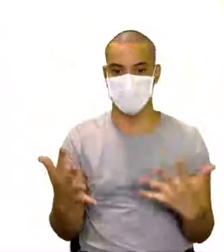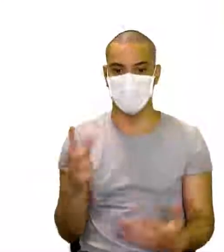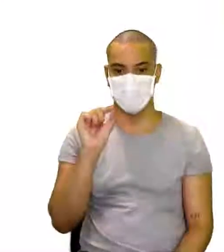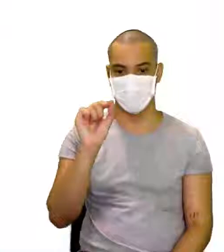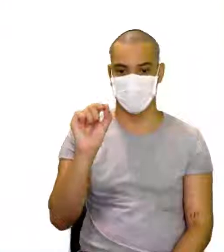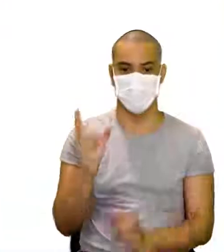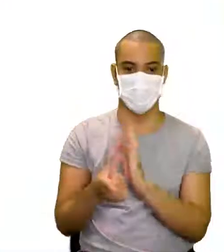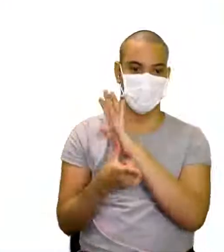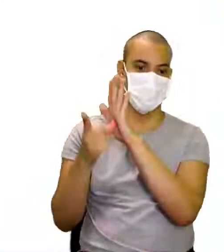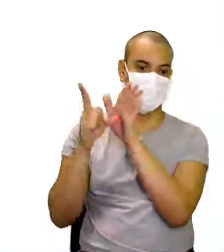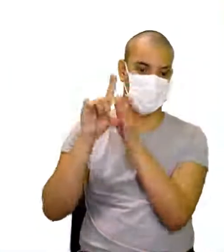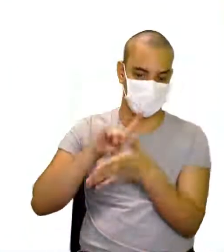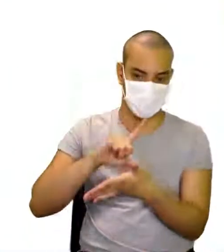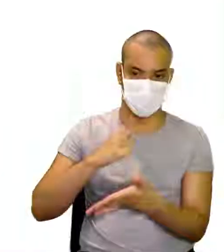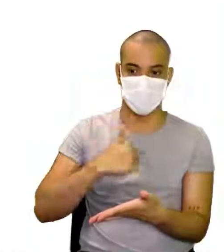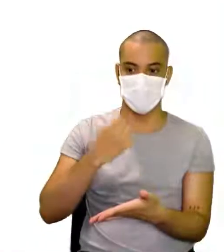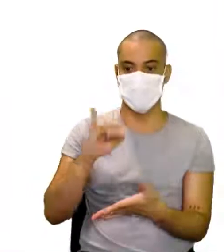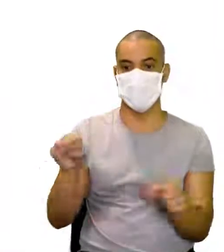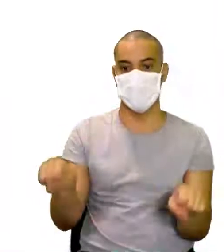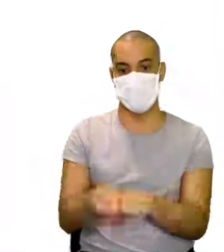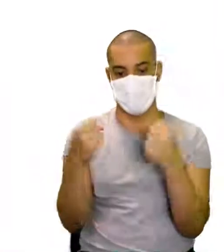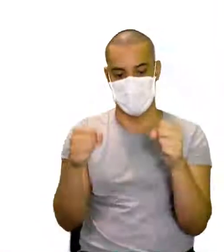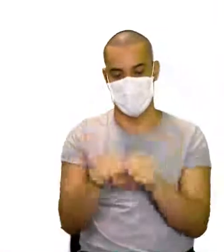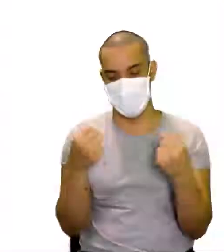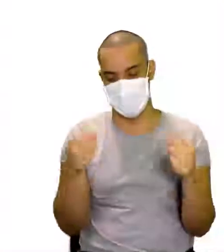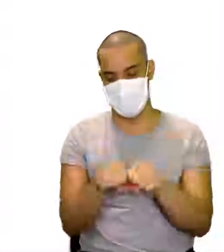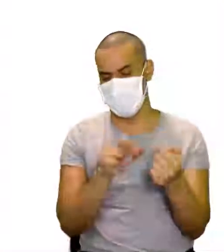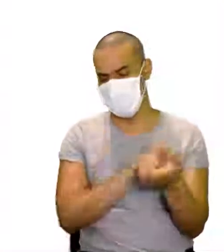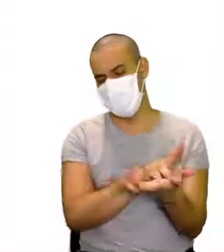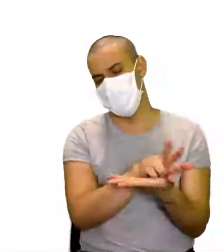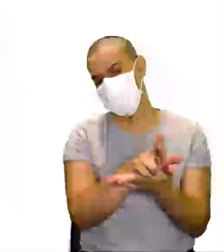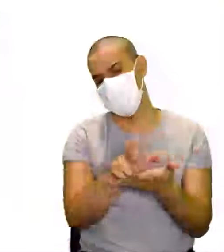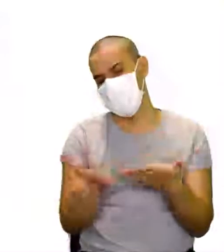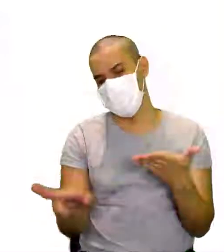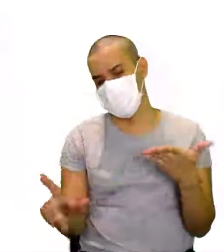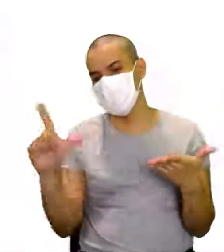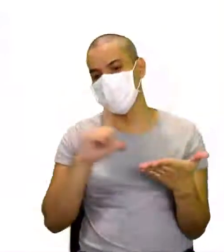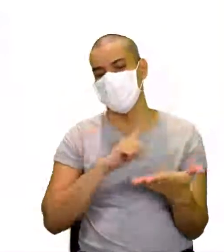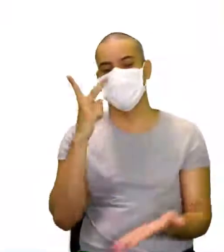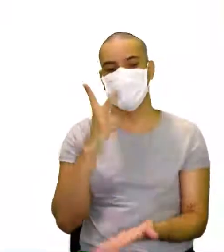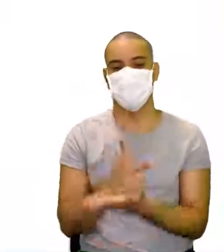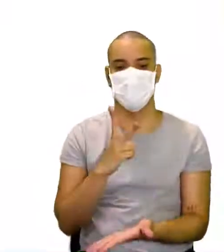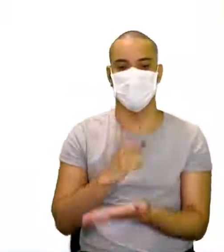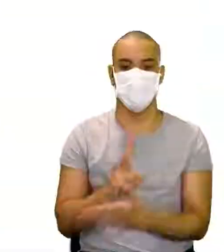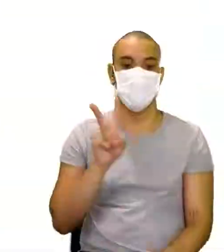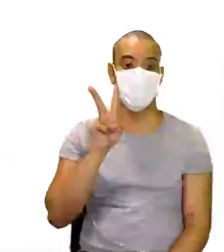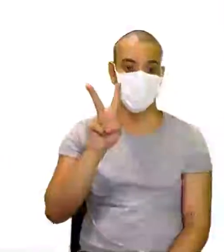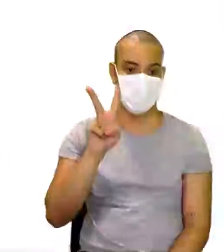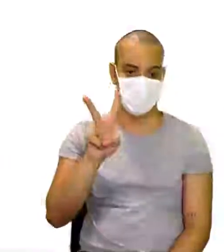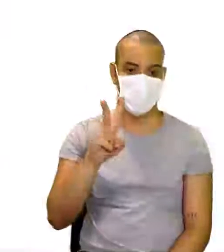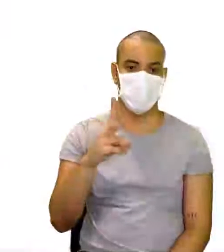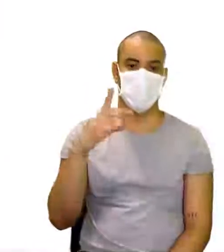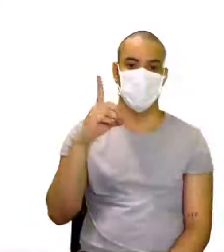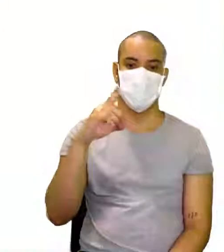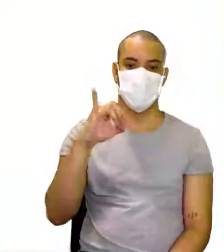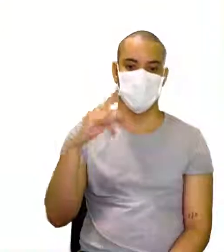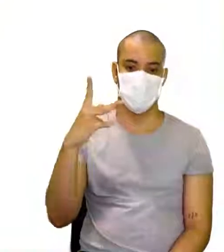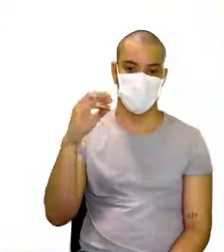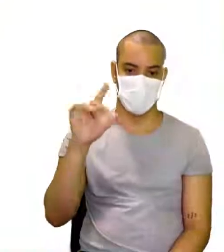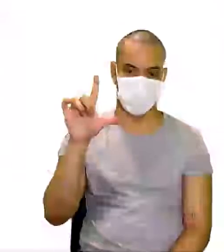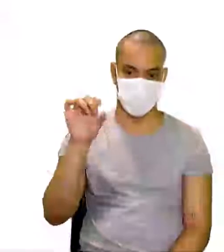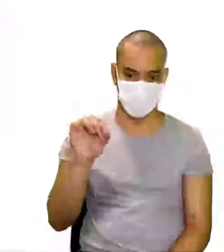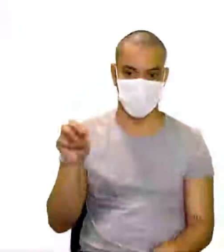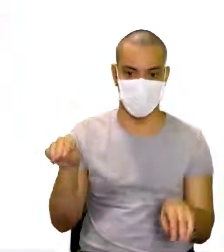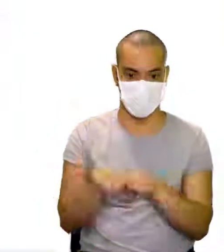falei para vocês, que quando você quebrar um ímã em vários pedaços, ele sempre vai ter dois polos, ok? E